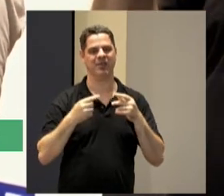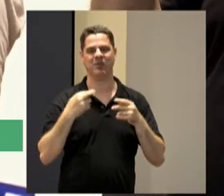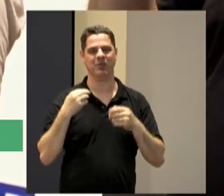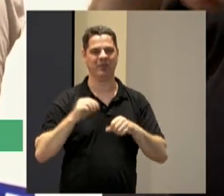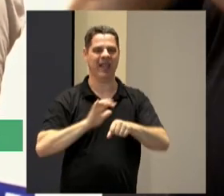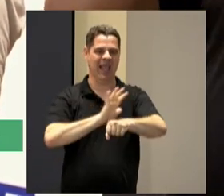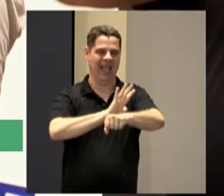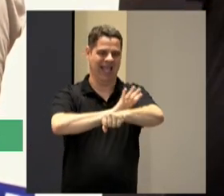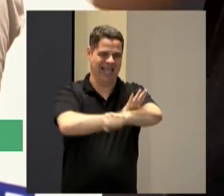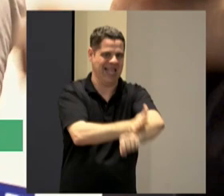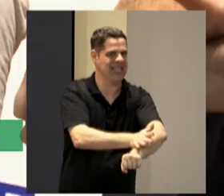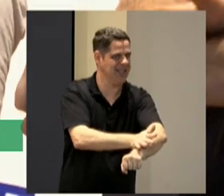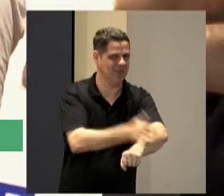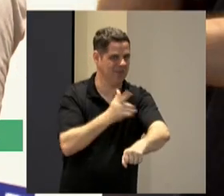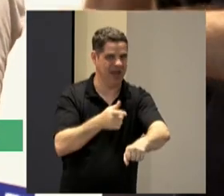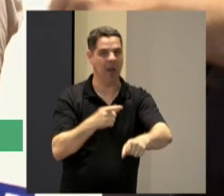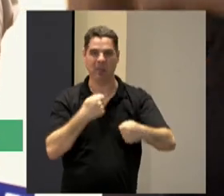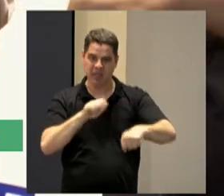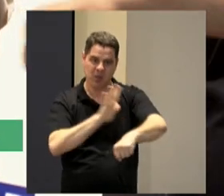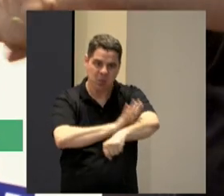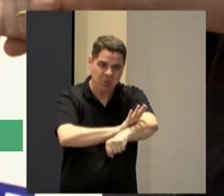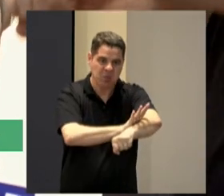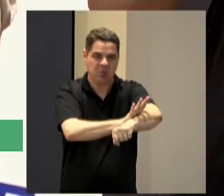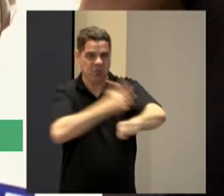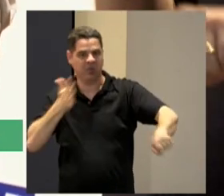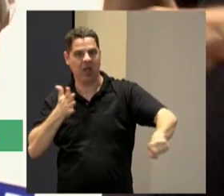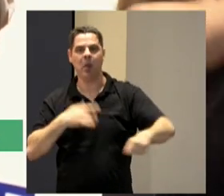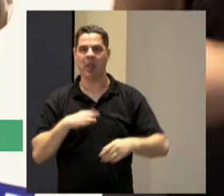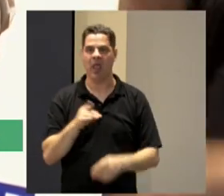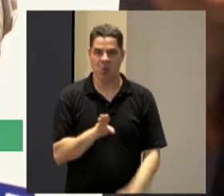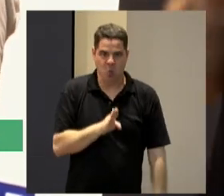antirracismo. Silêncio também é racismo.